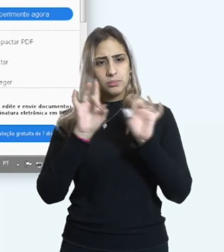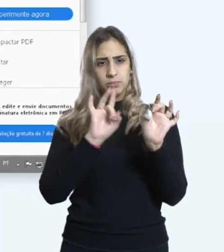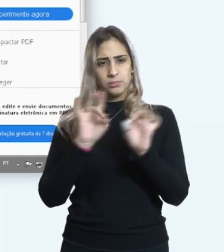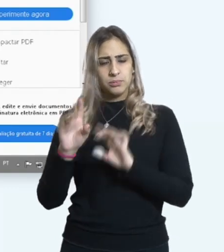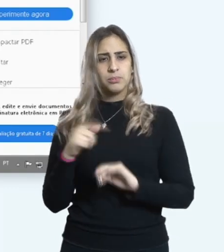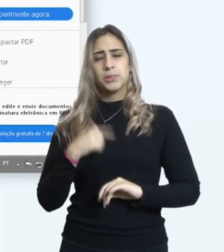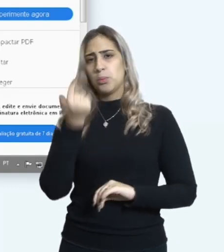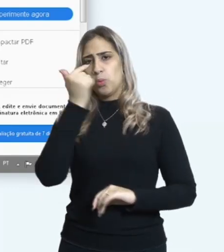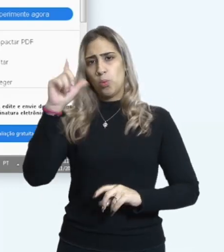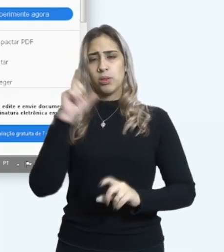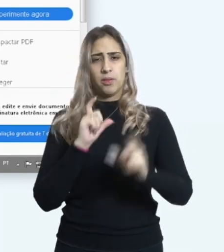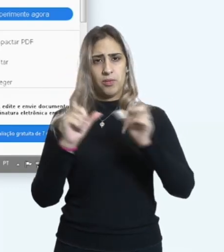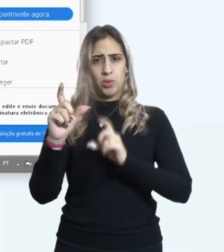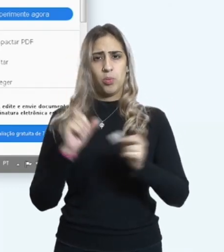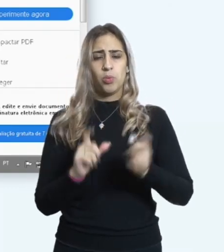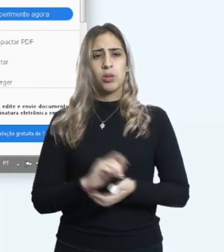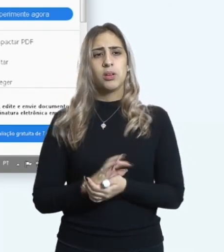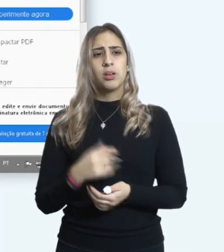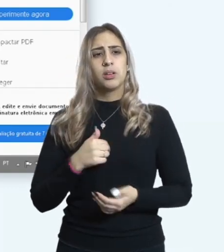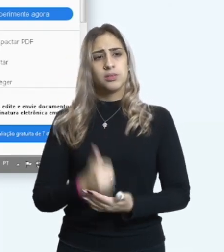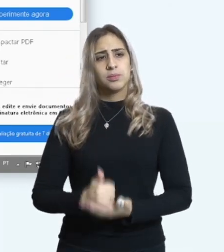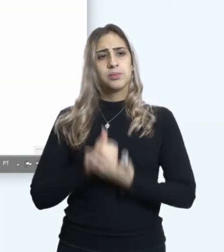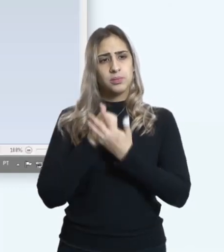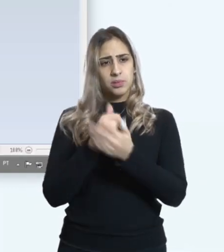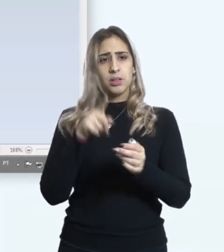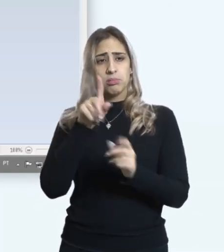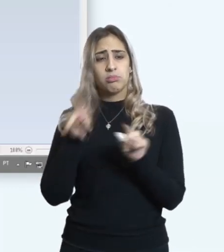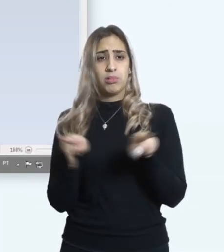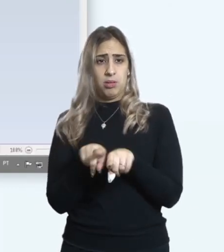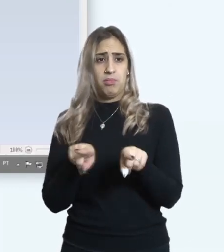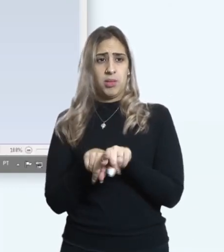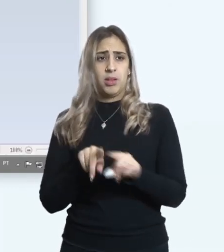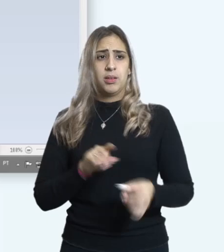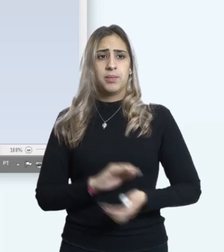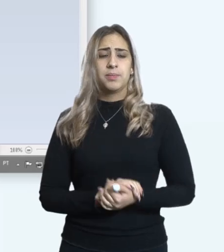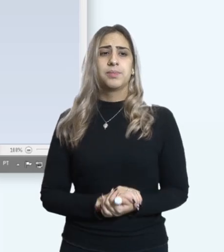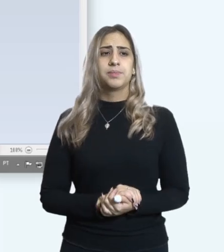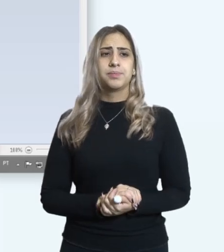outra figura, podemos salvar essa também.